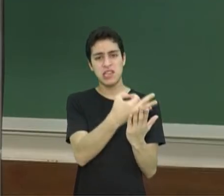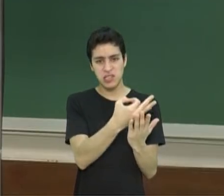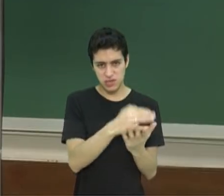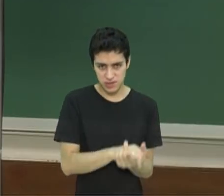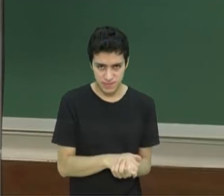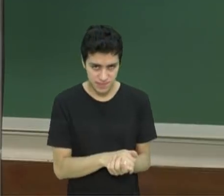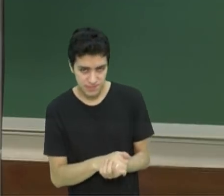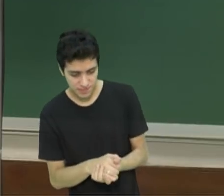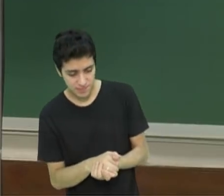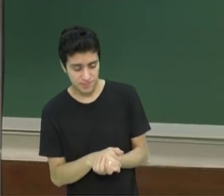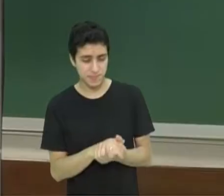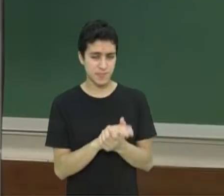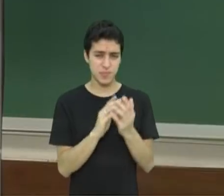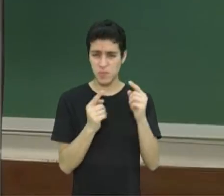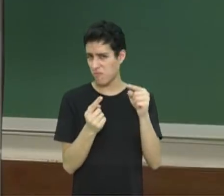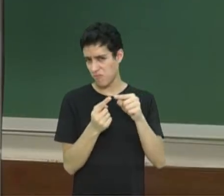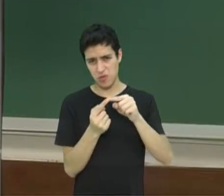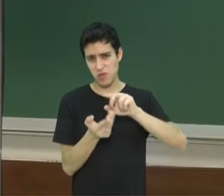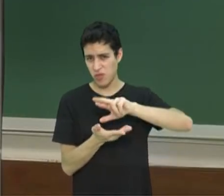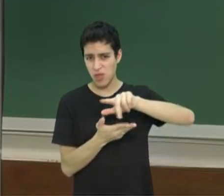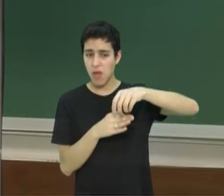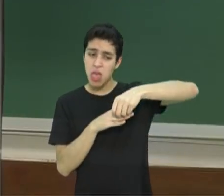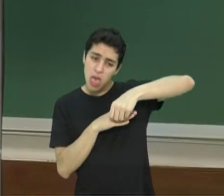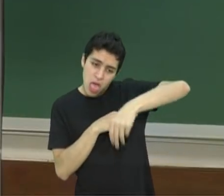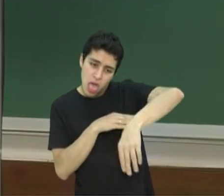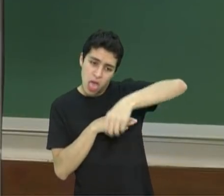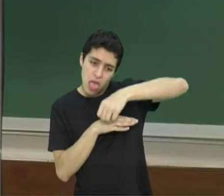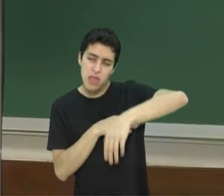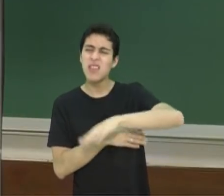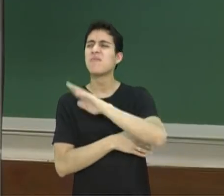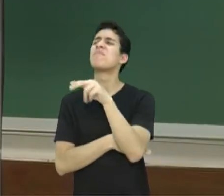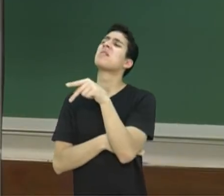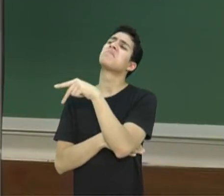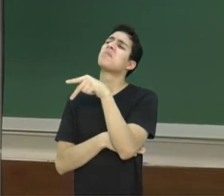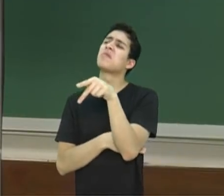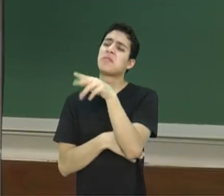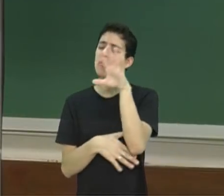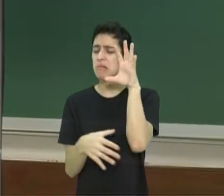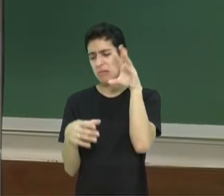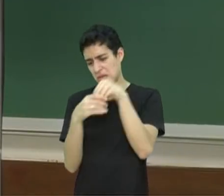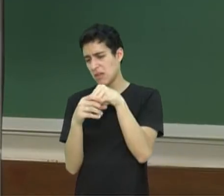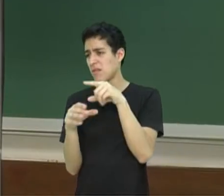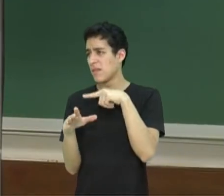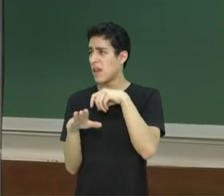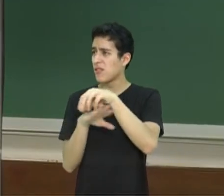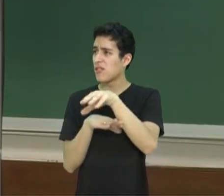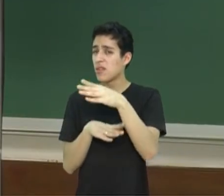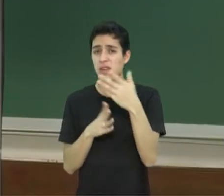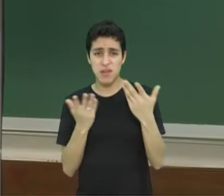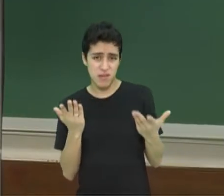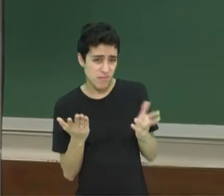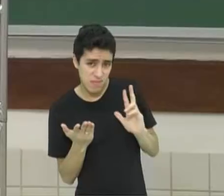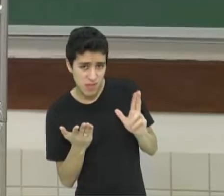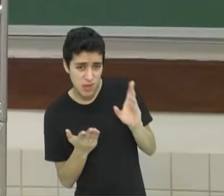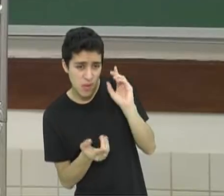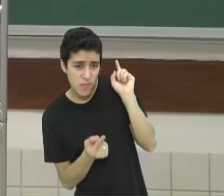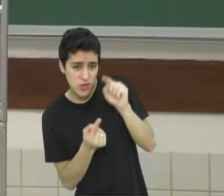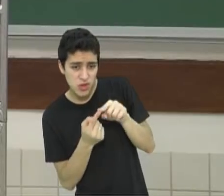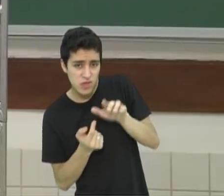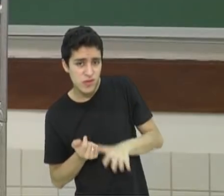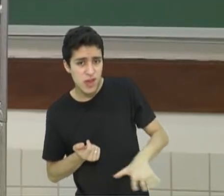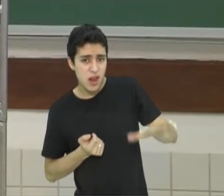não, o objetivo não é dar dicas. Mas, professora, tem dicas? Tem, mas esse não é o objetivo geral,